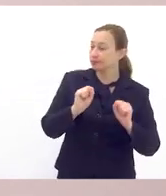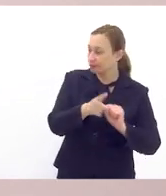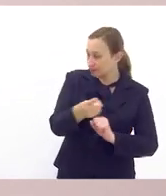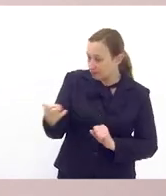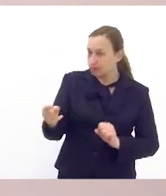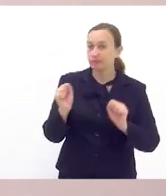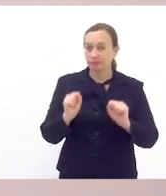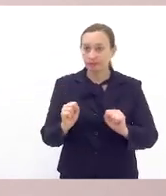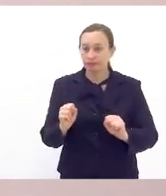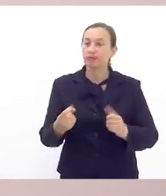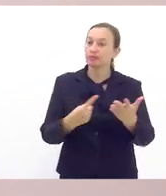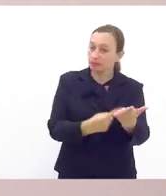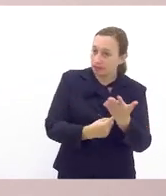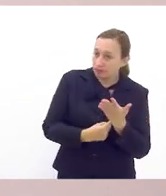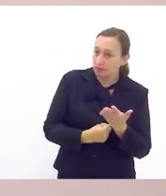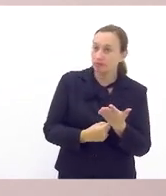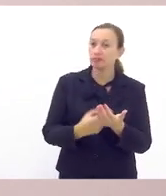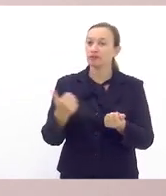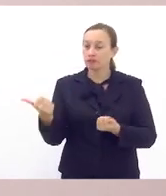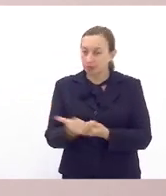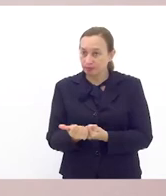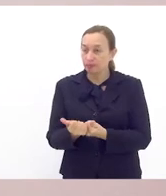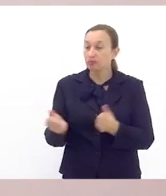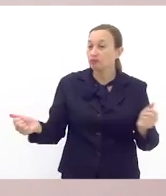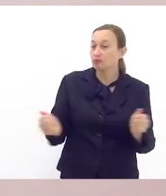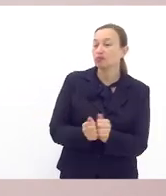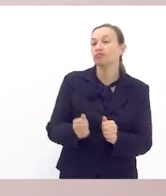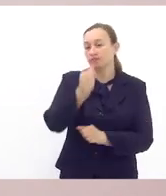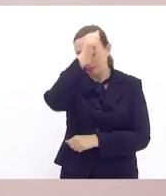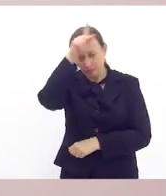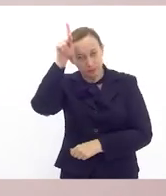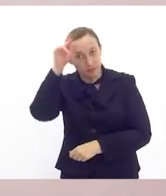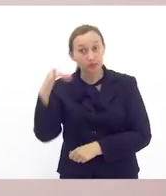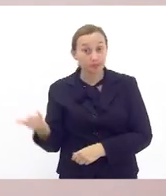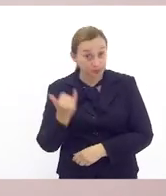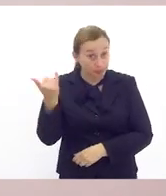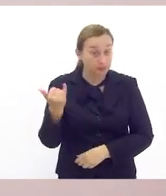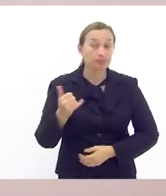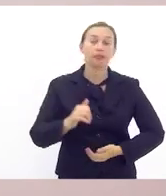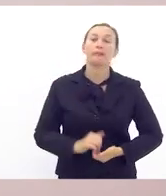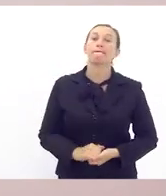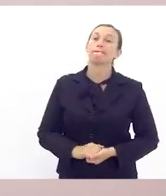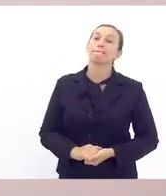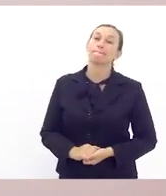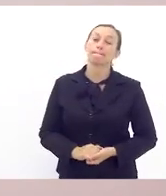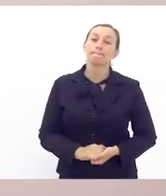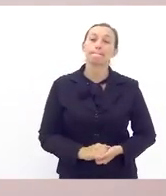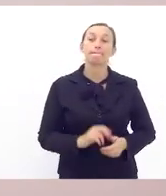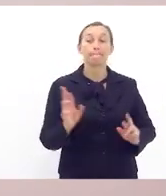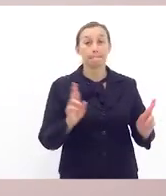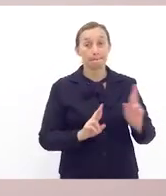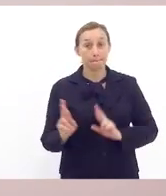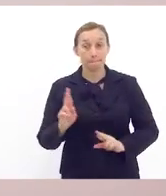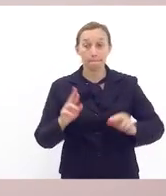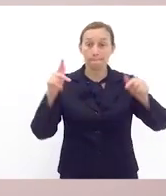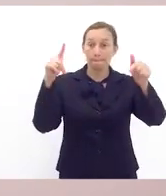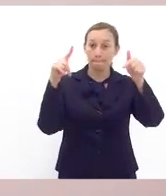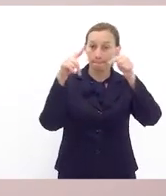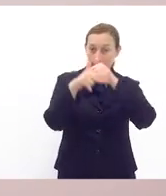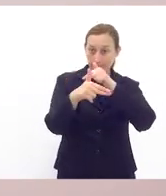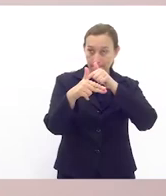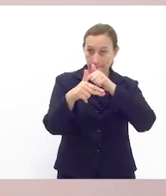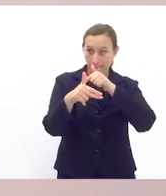na mobilização junto com essas prefeituras é de suma importância é com relação ao corte sem